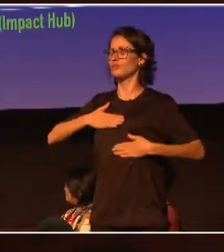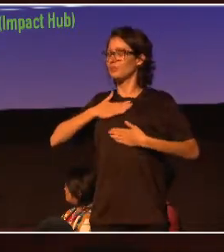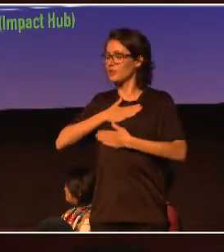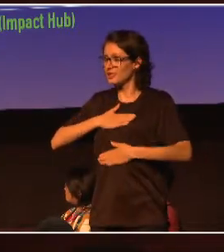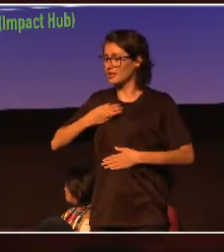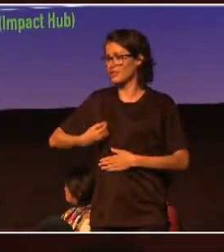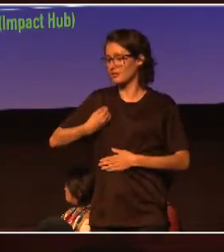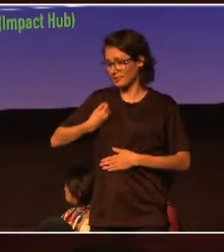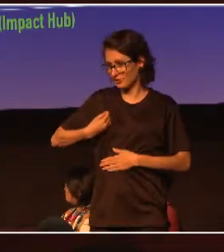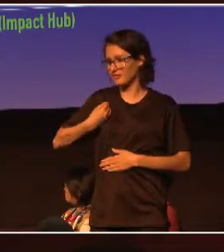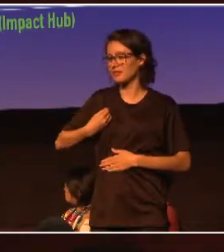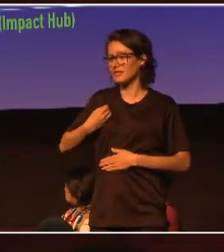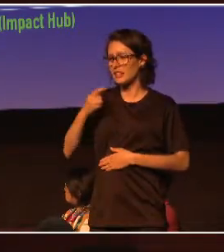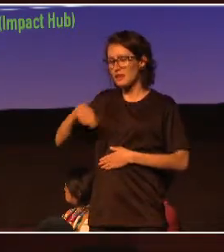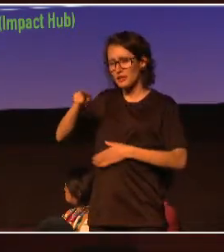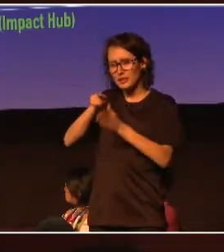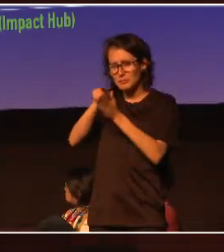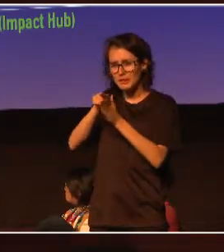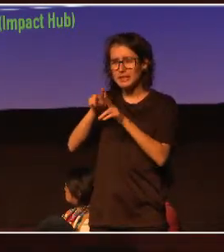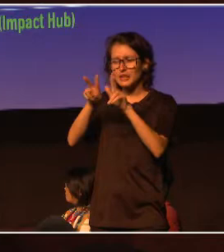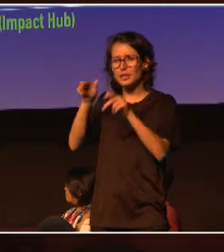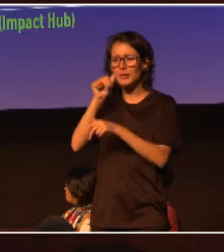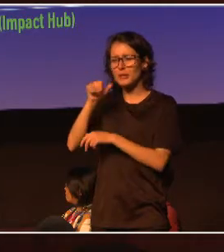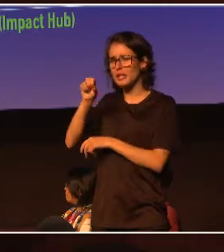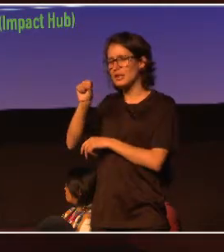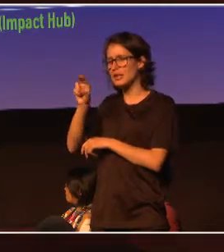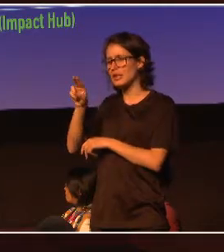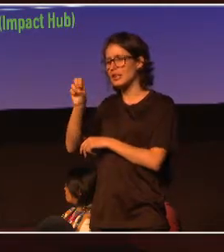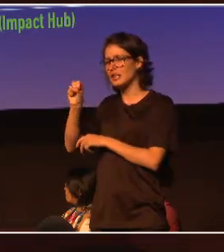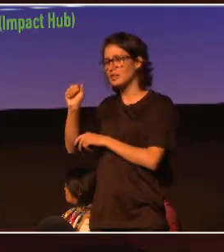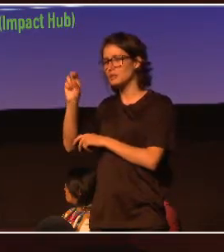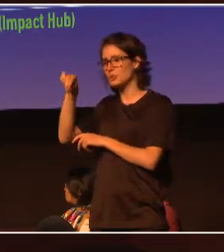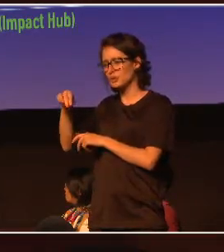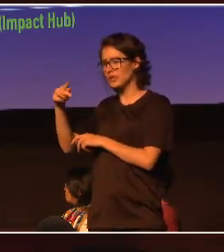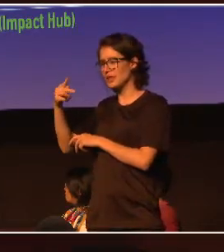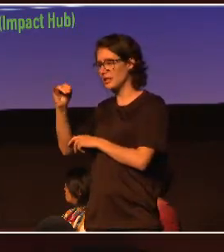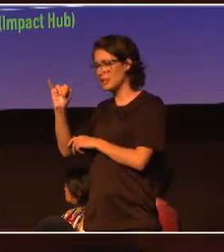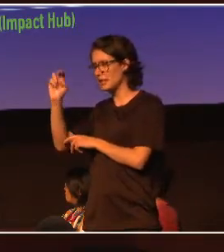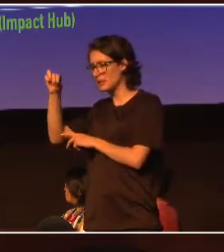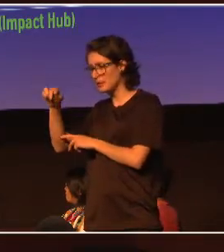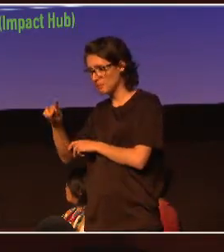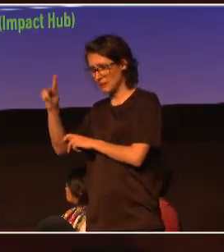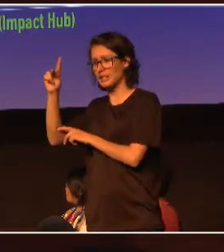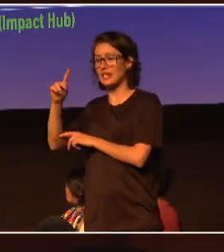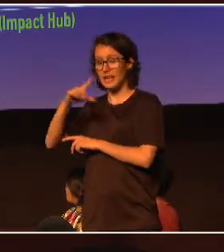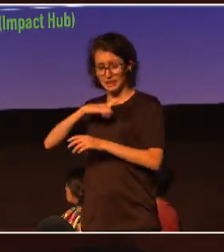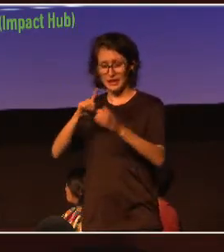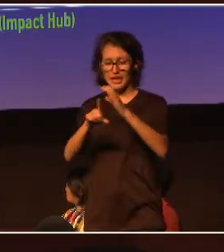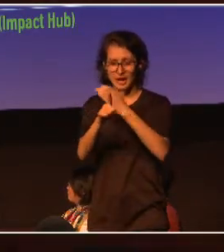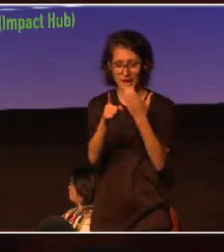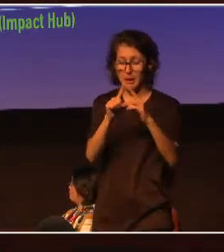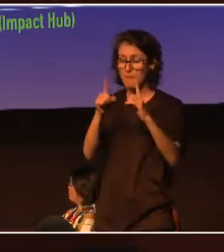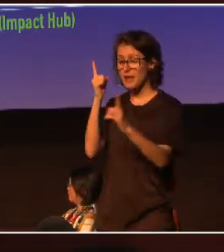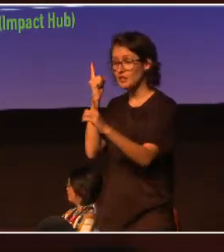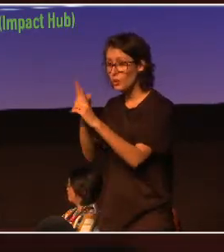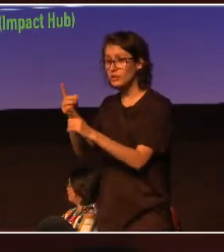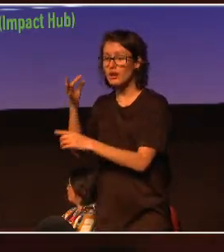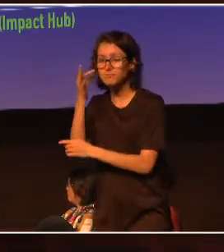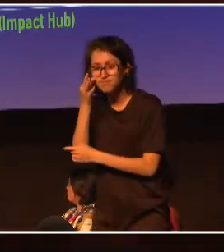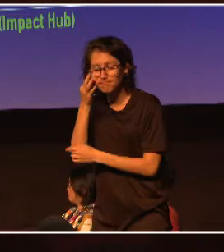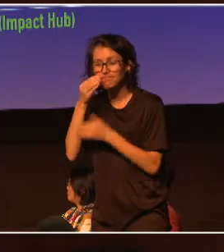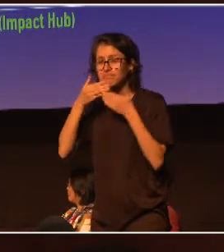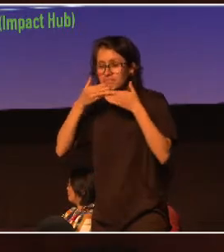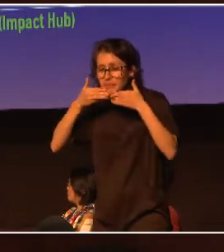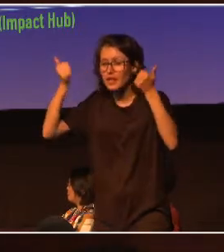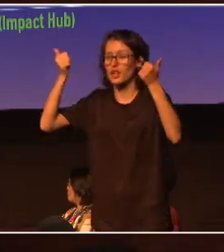Busca Susan Pinker no Google depois. Ou seja, ter comunidade e encostar nas pessoas no offline aumenta sua